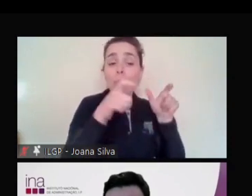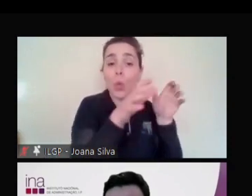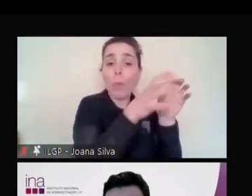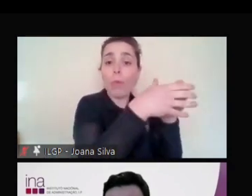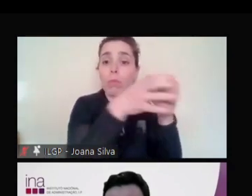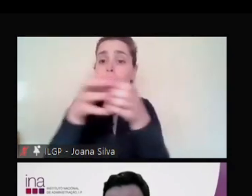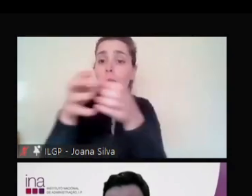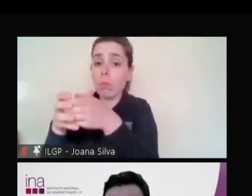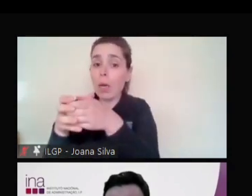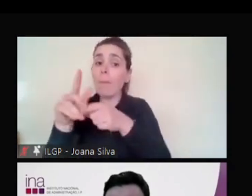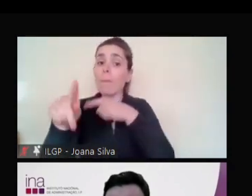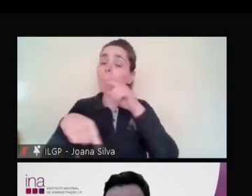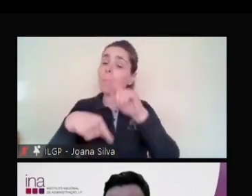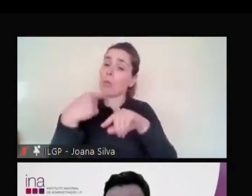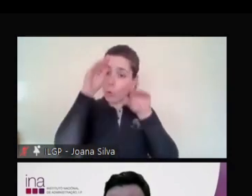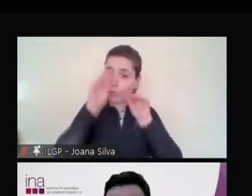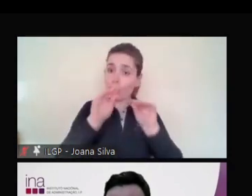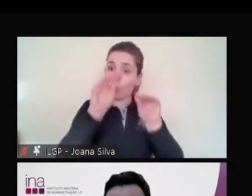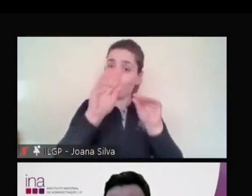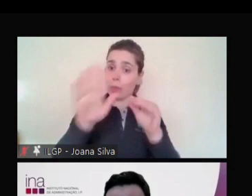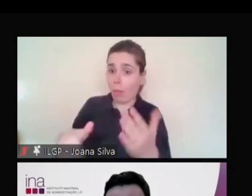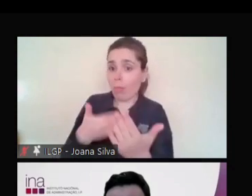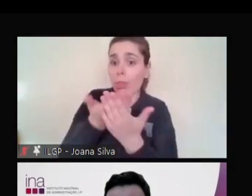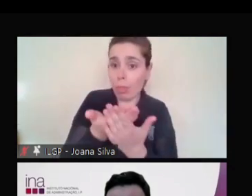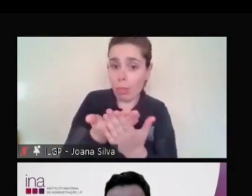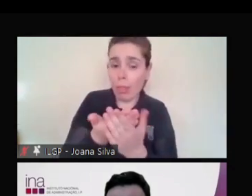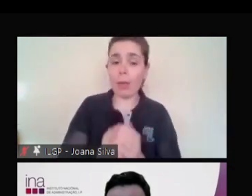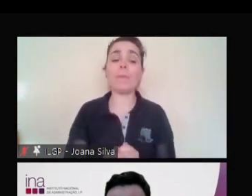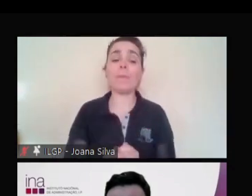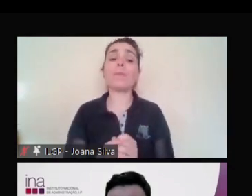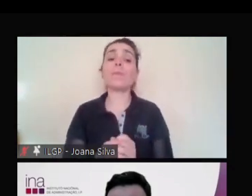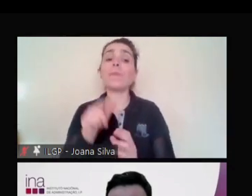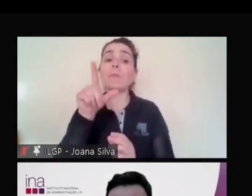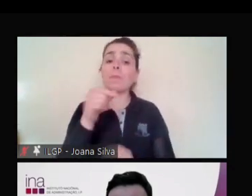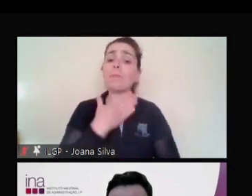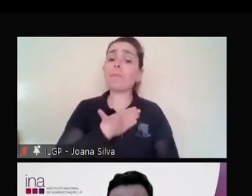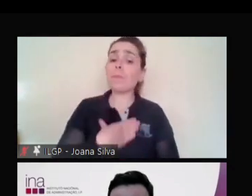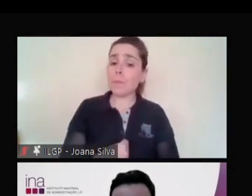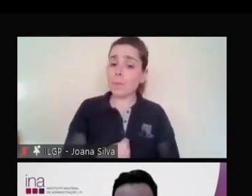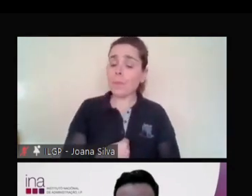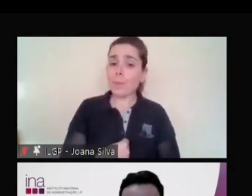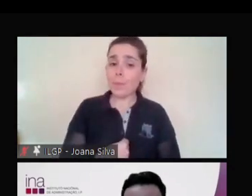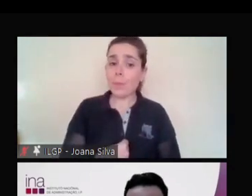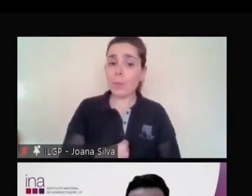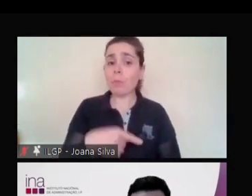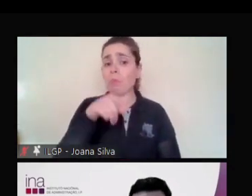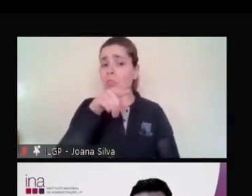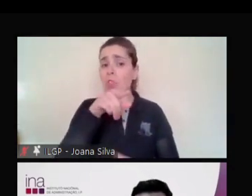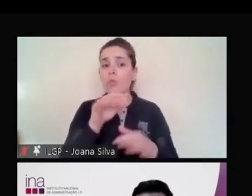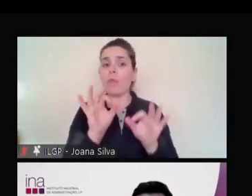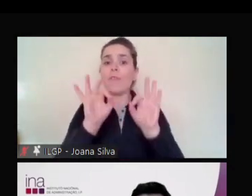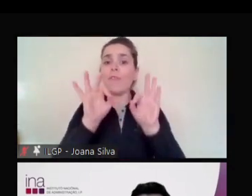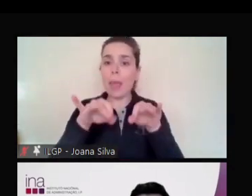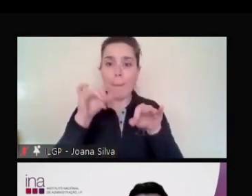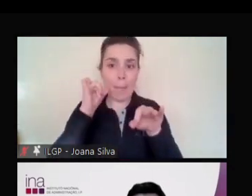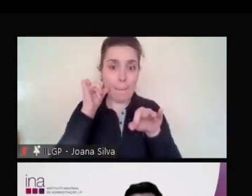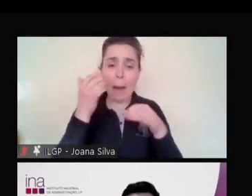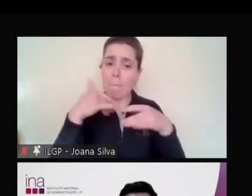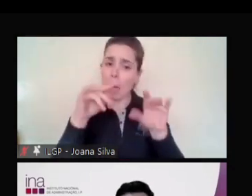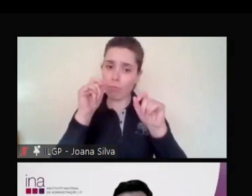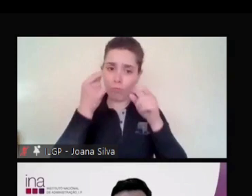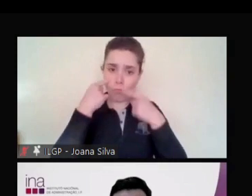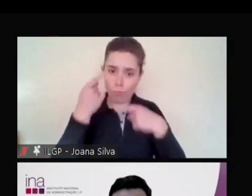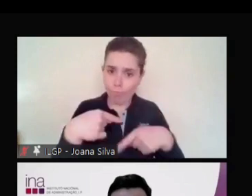capacitação. Eu queria partilhar convosco, e que isto está ainda em construção, mas queria já partilhar que